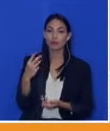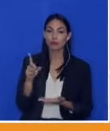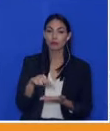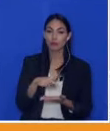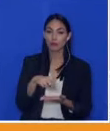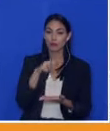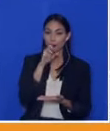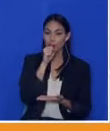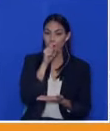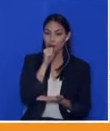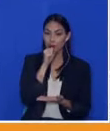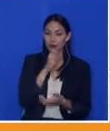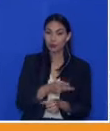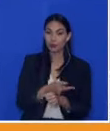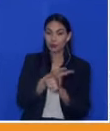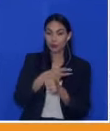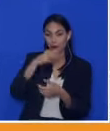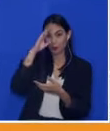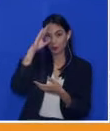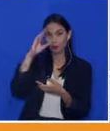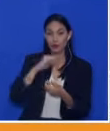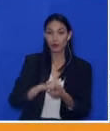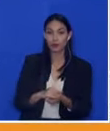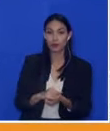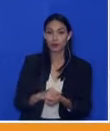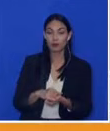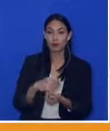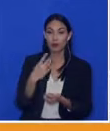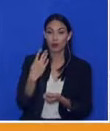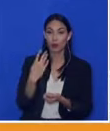2153 da Lotomania, com um prêmio principal de